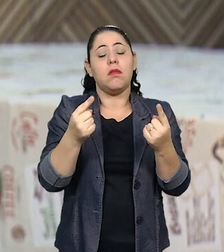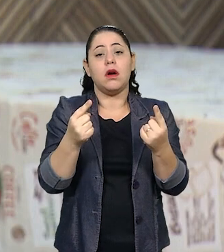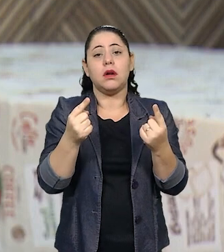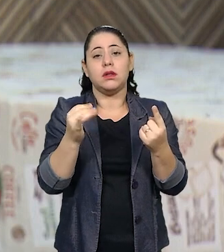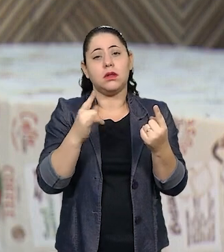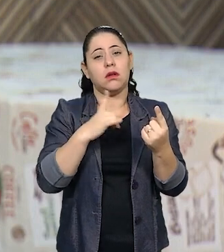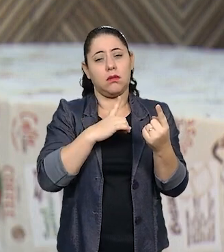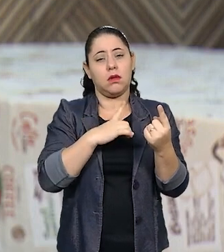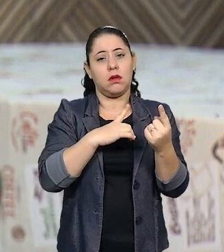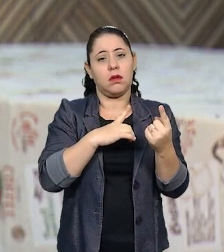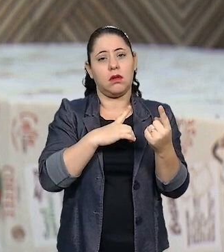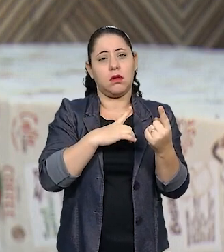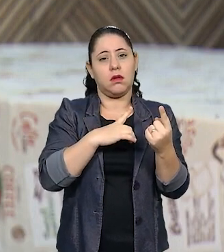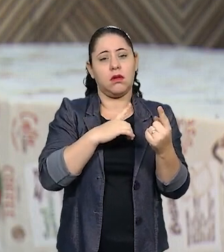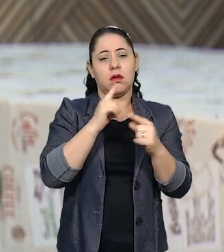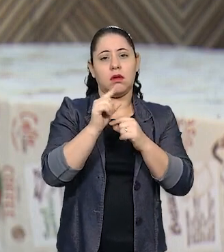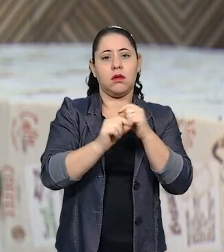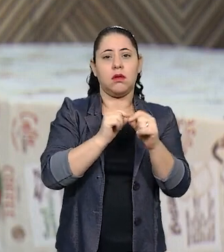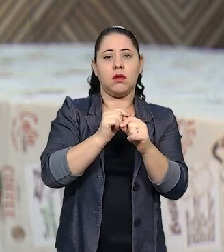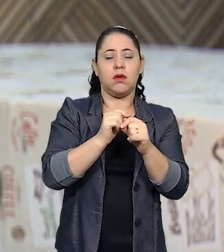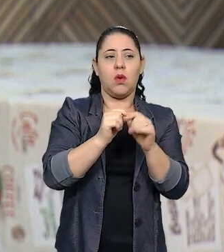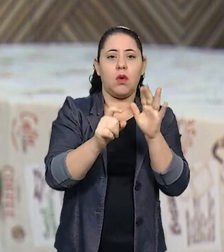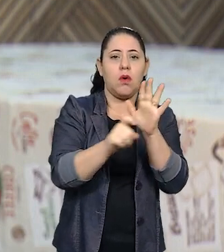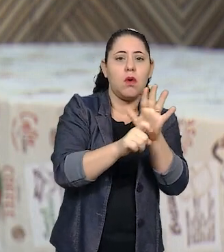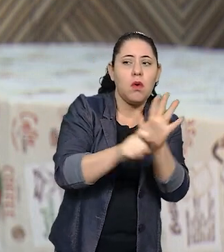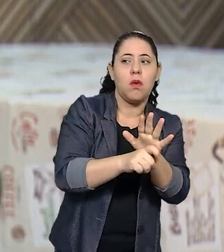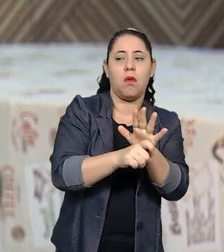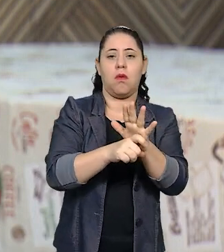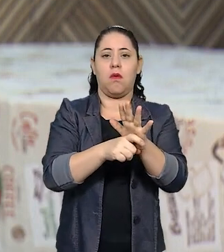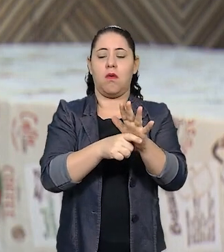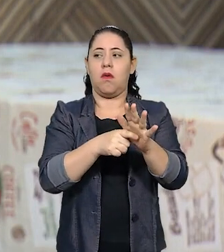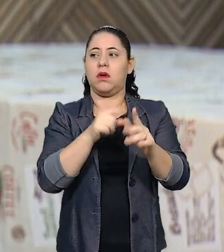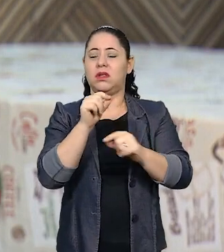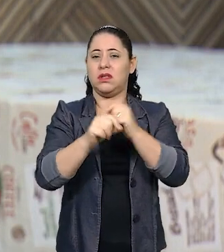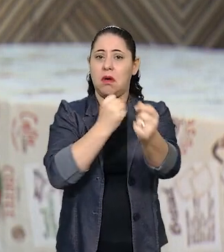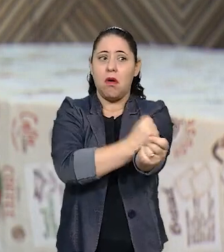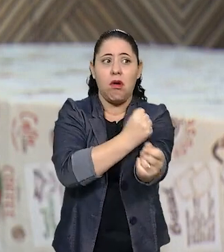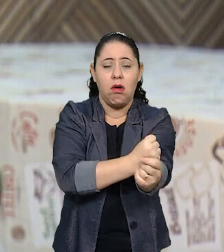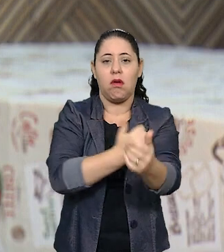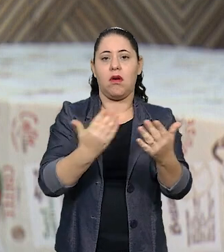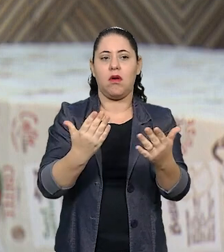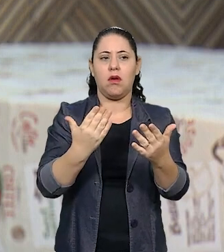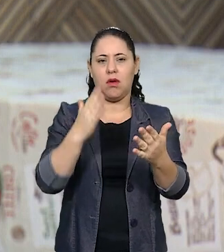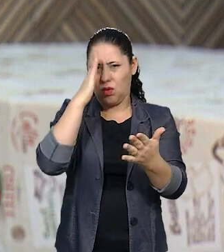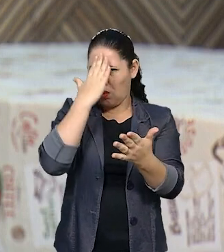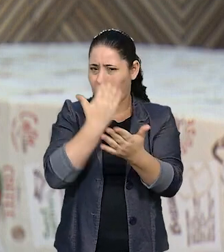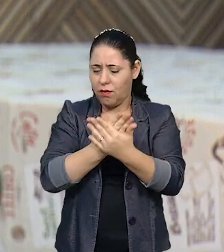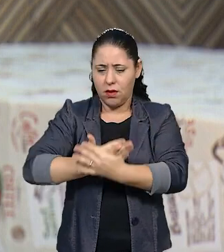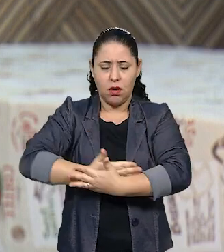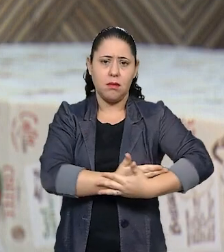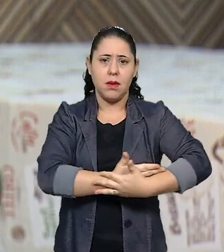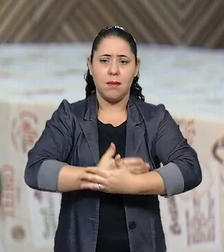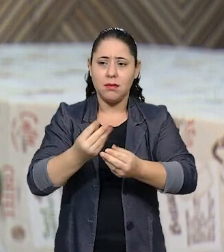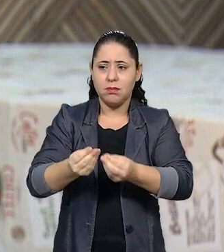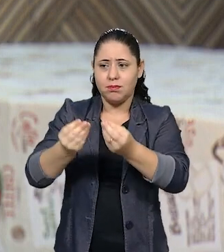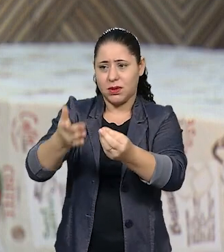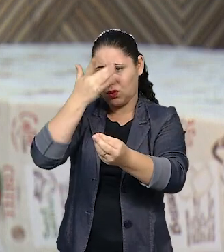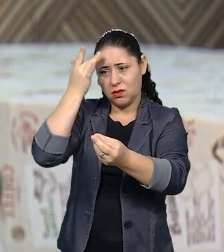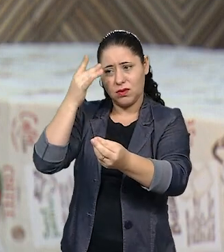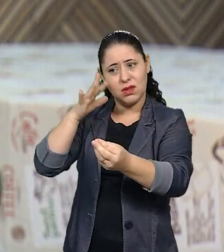moro em periferia. Sempre, se eu for pagar uma pessoa para olhar, tudo bem. Mas sempre tem um